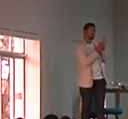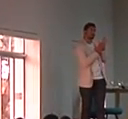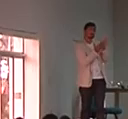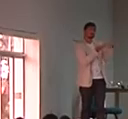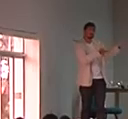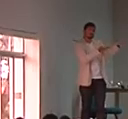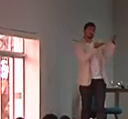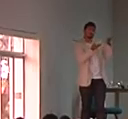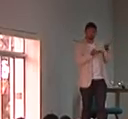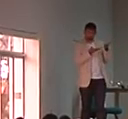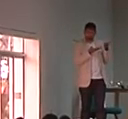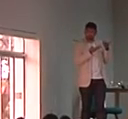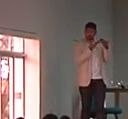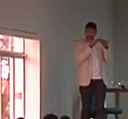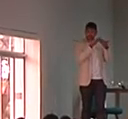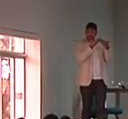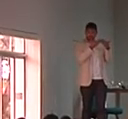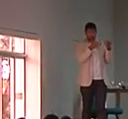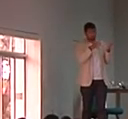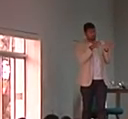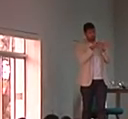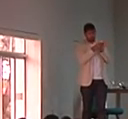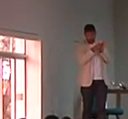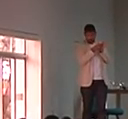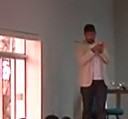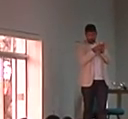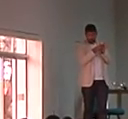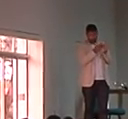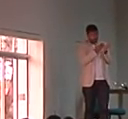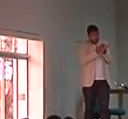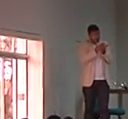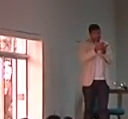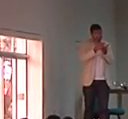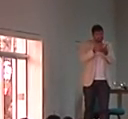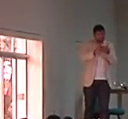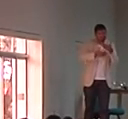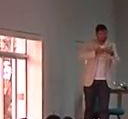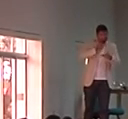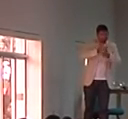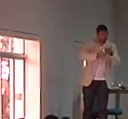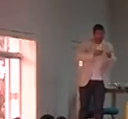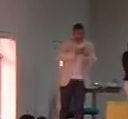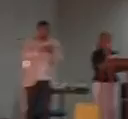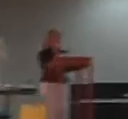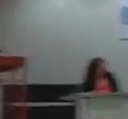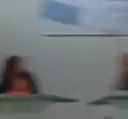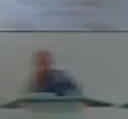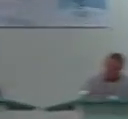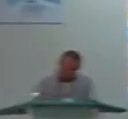recepção dos servidores iniciantes no serviço público?